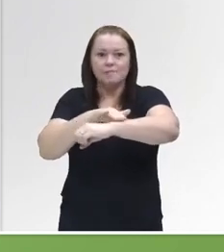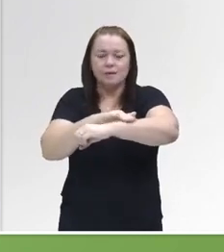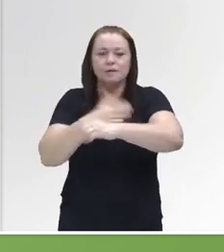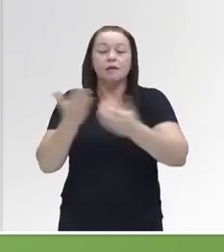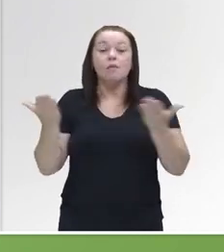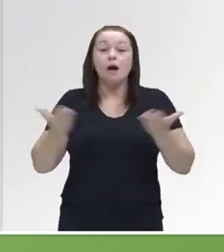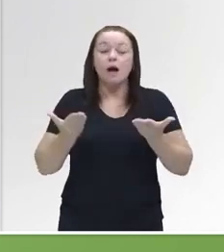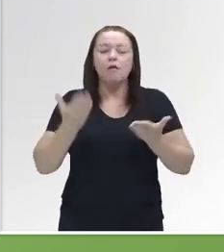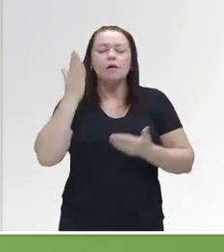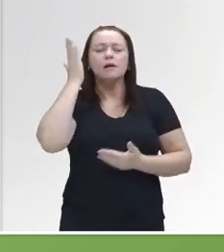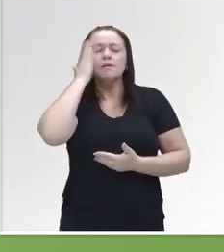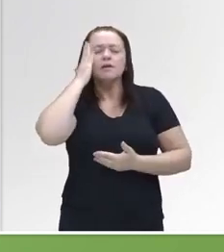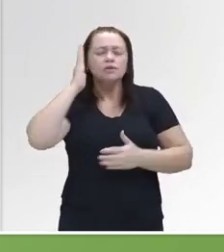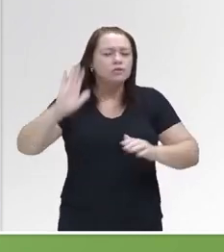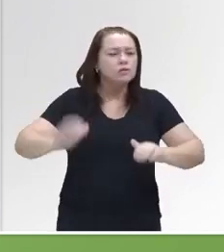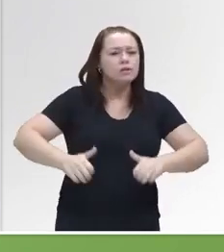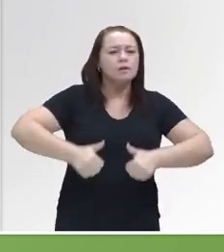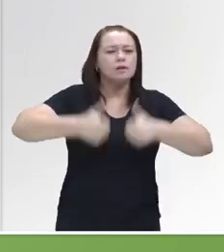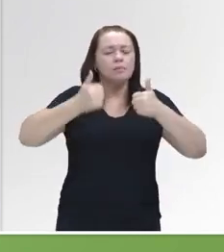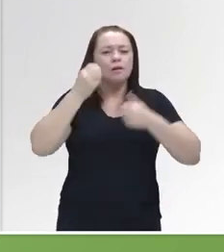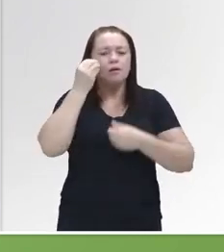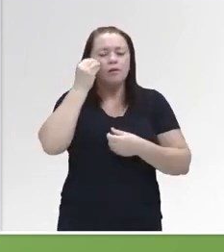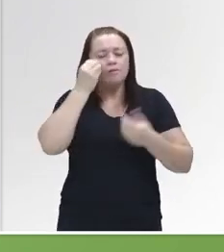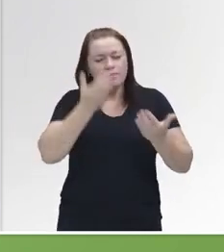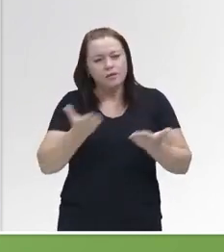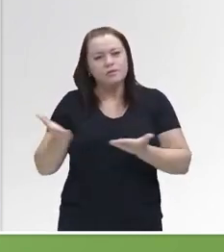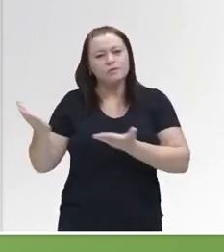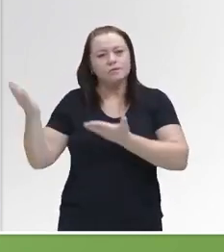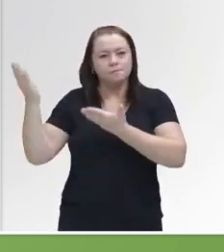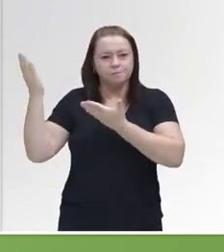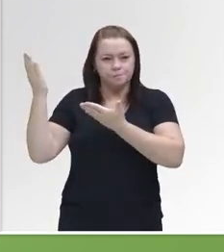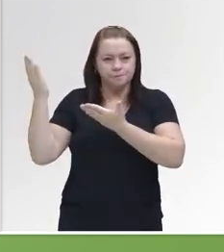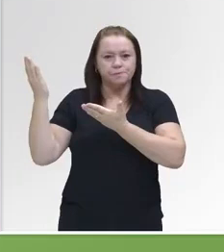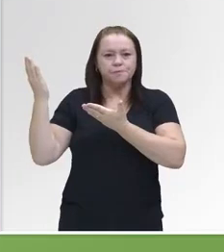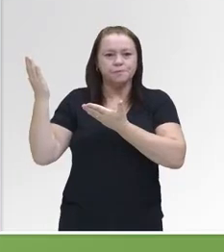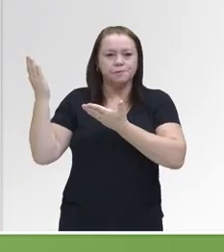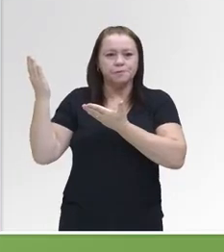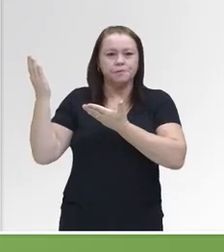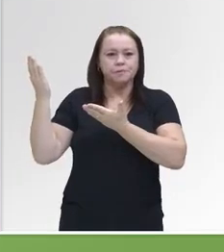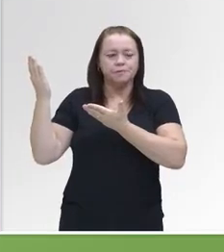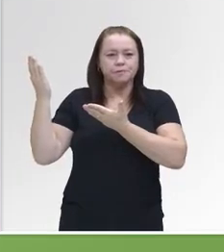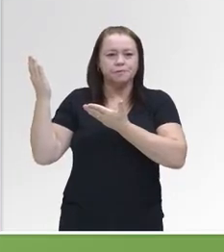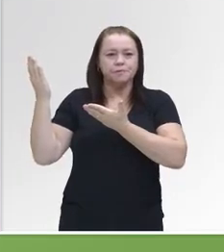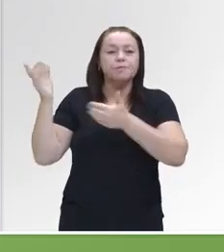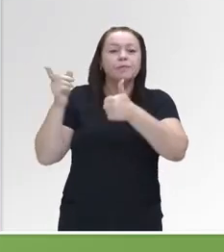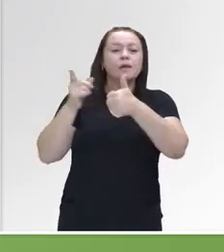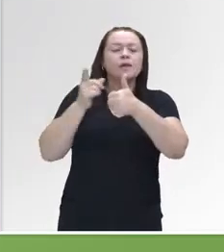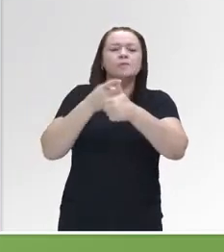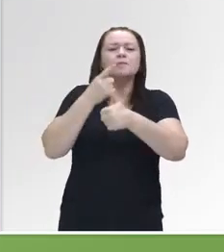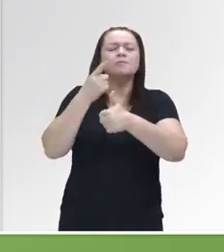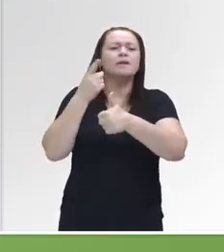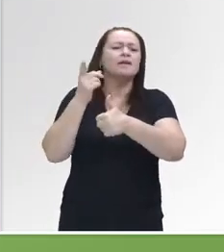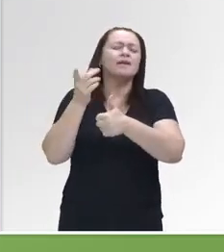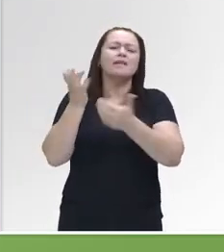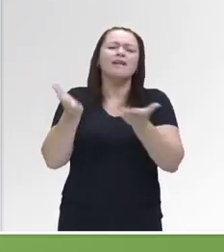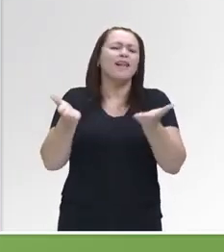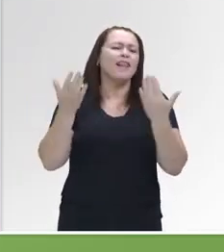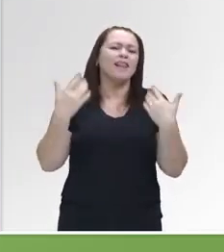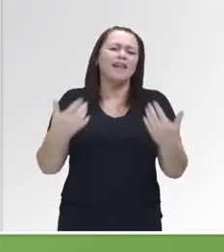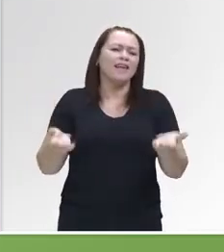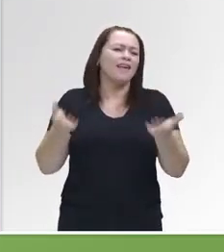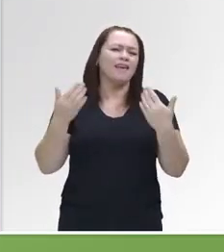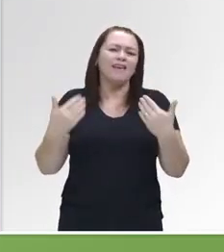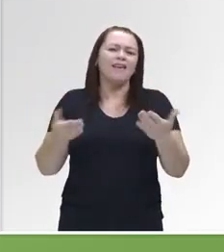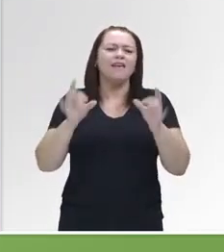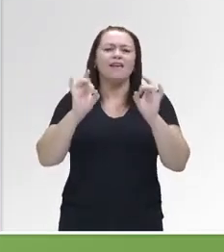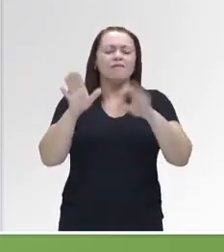terceiro grau, eu trago a imagem para vocês. Observem. Quando é de primeiro grau, a lesão ela é muito superficial, tá